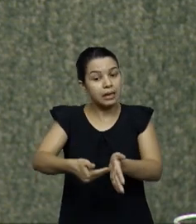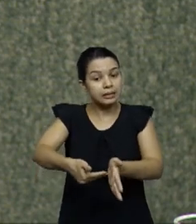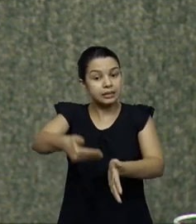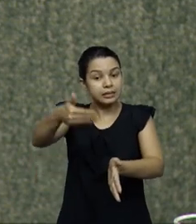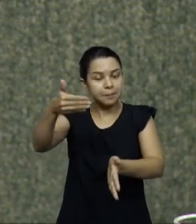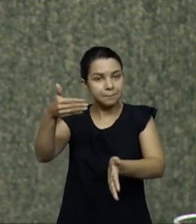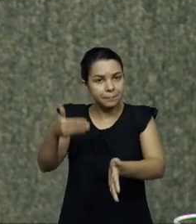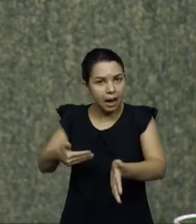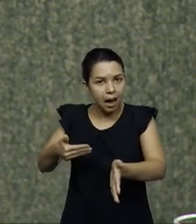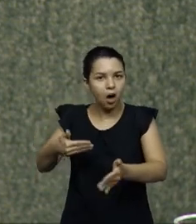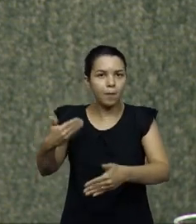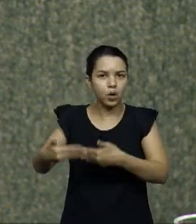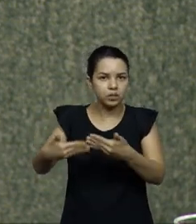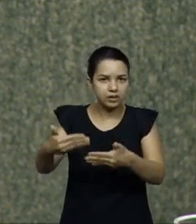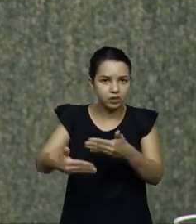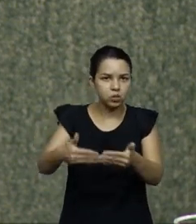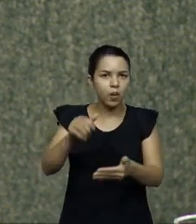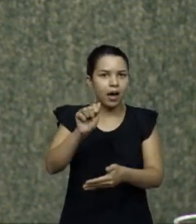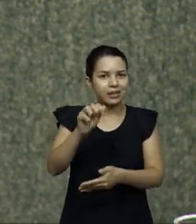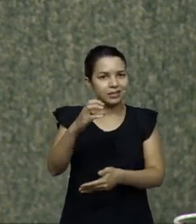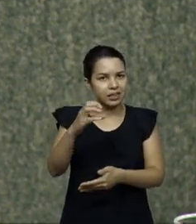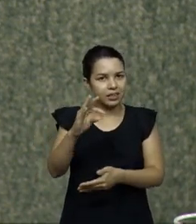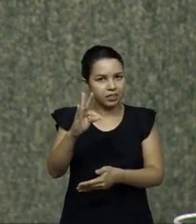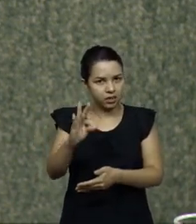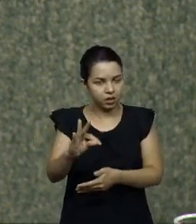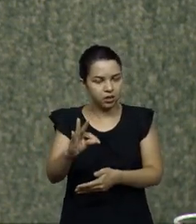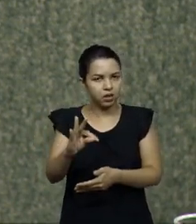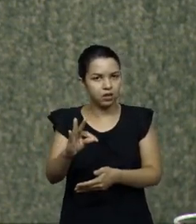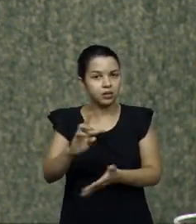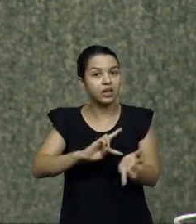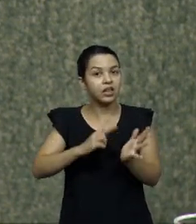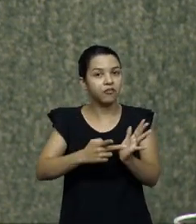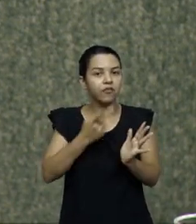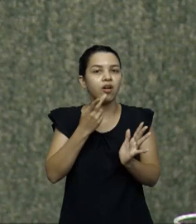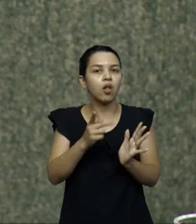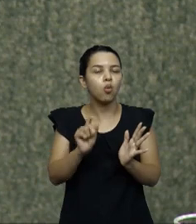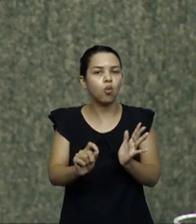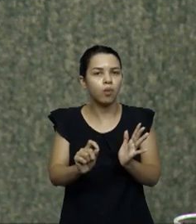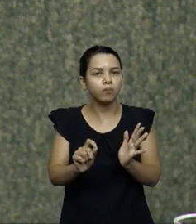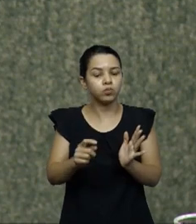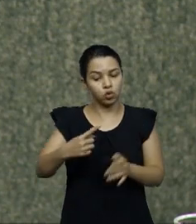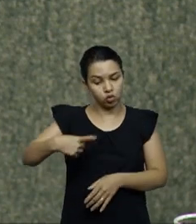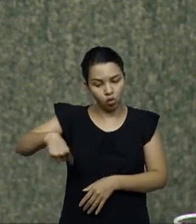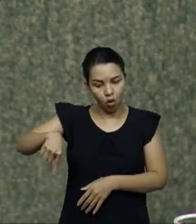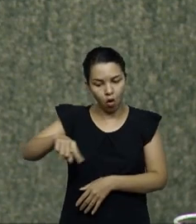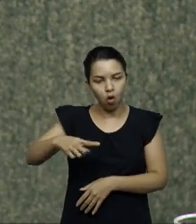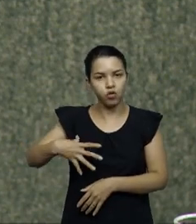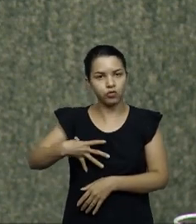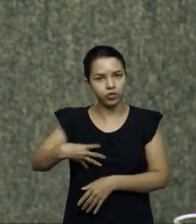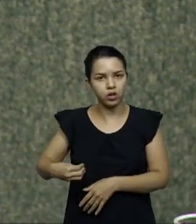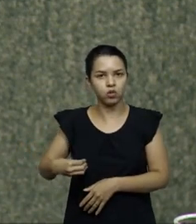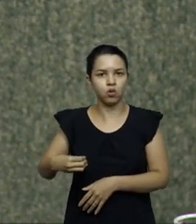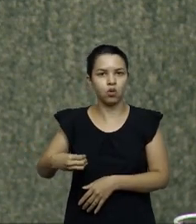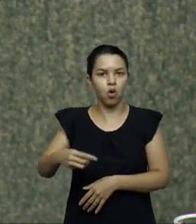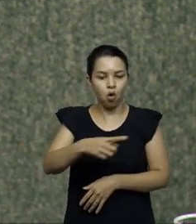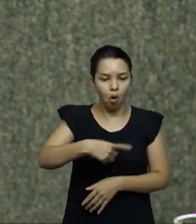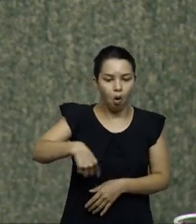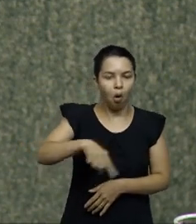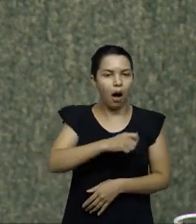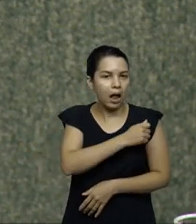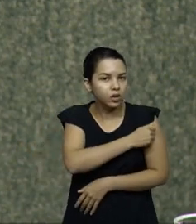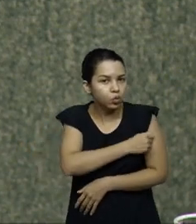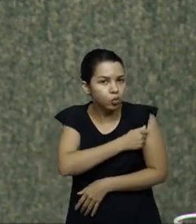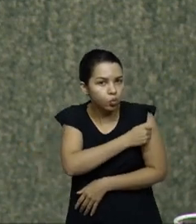significa também dizer o seguinte nossos filhos nossos alunos catarinenses da rede estadual